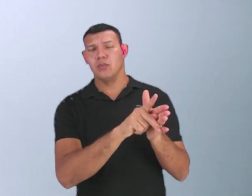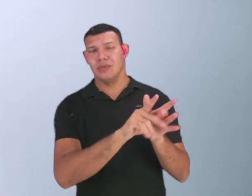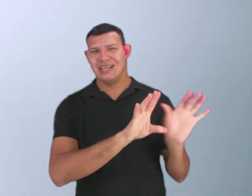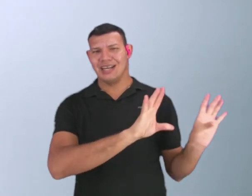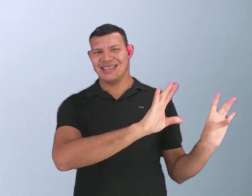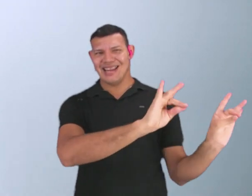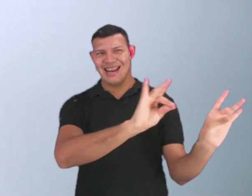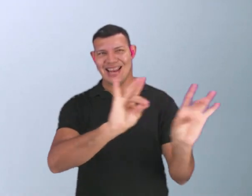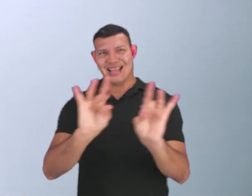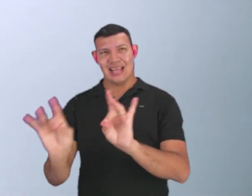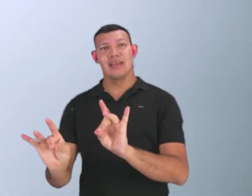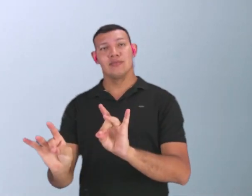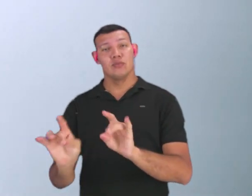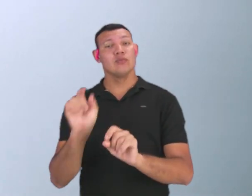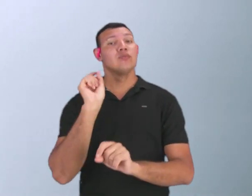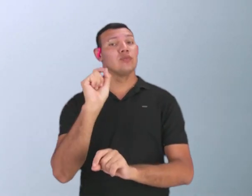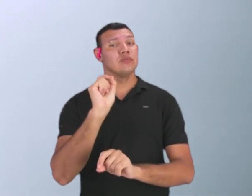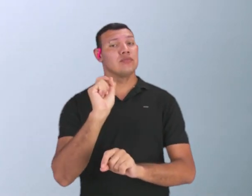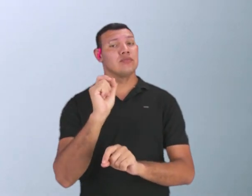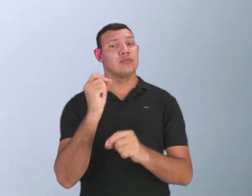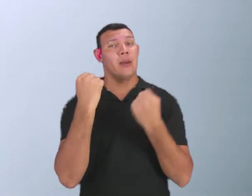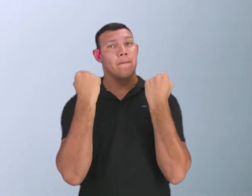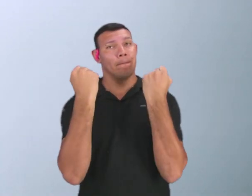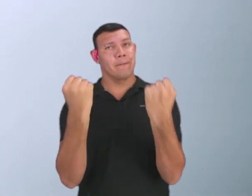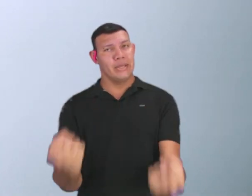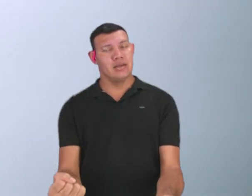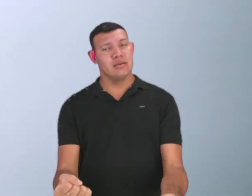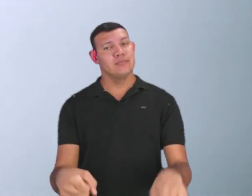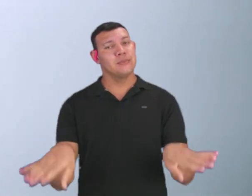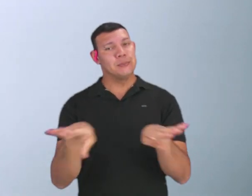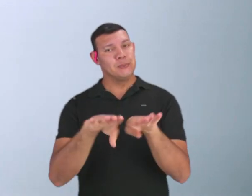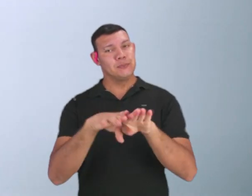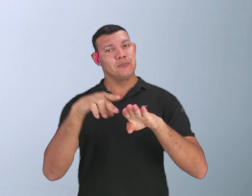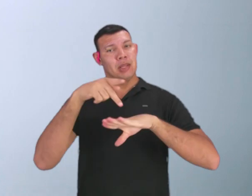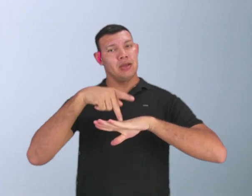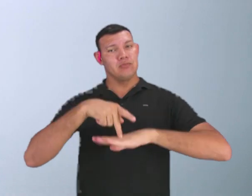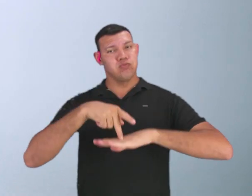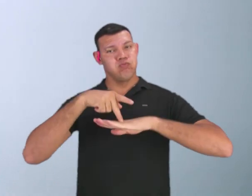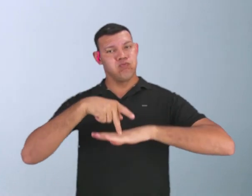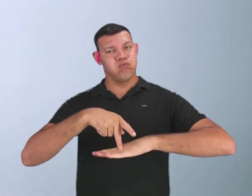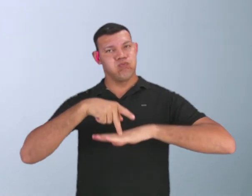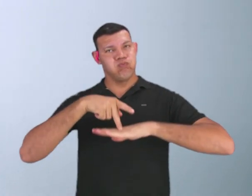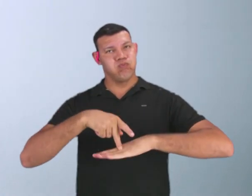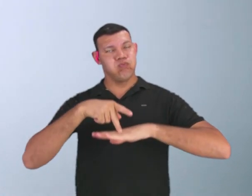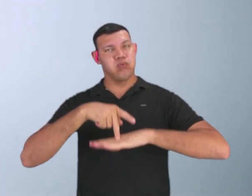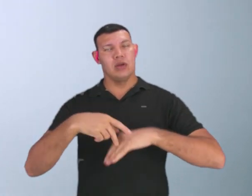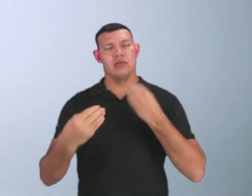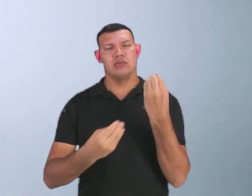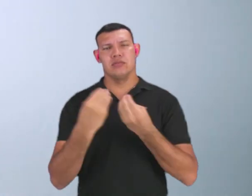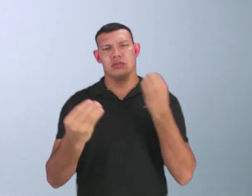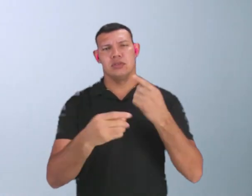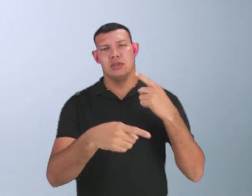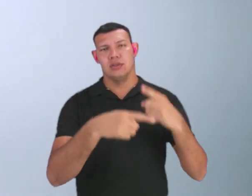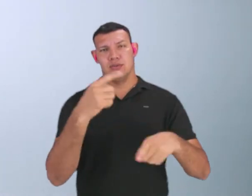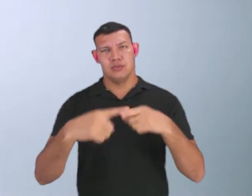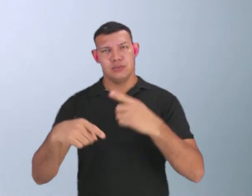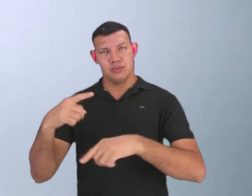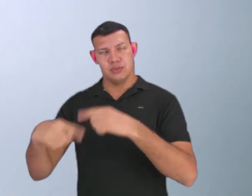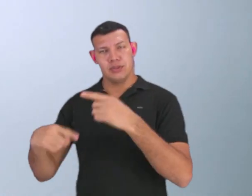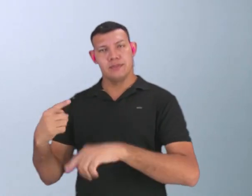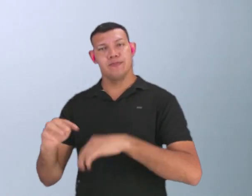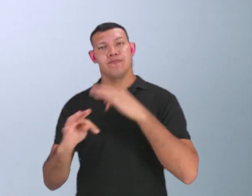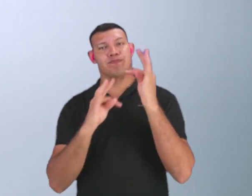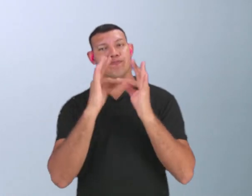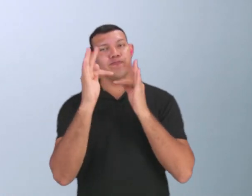e pressão. Entender como que esse material, ou a característica desse material e como que atua essas características físicas